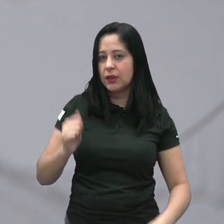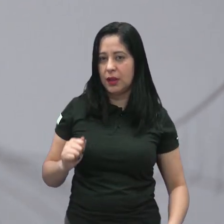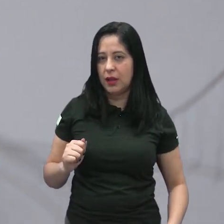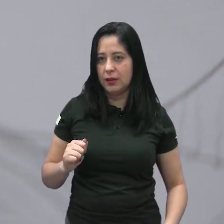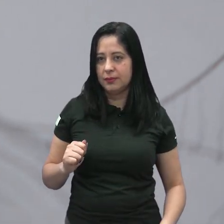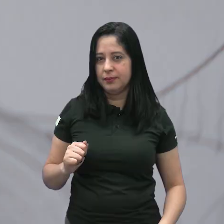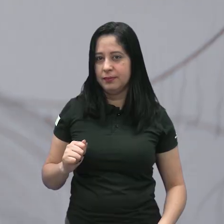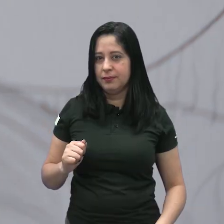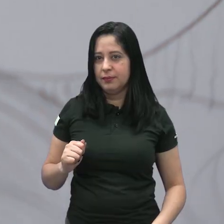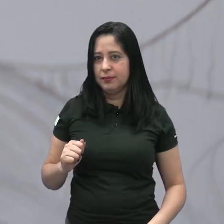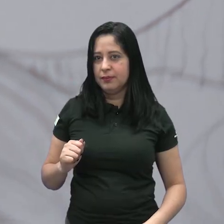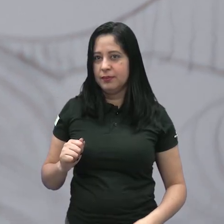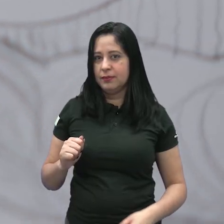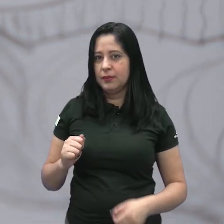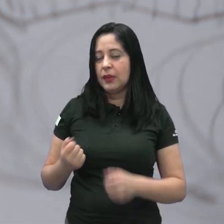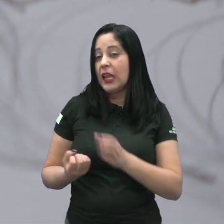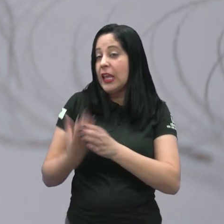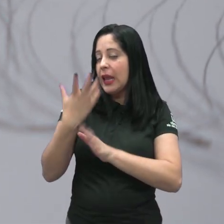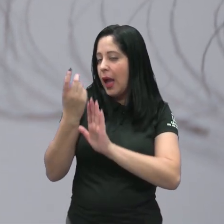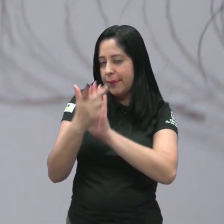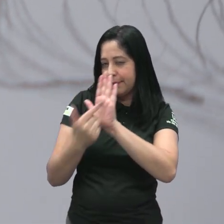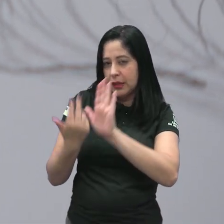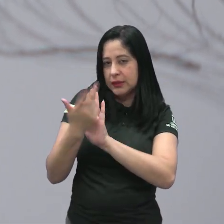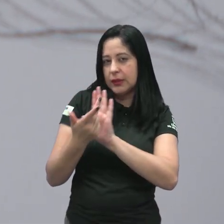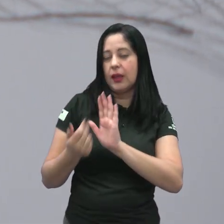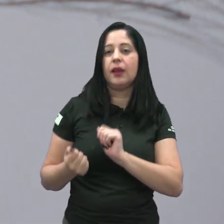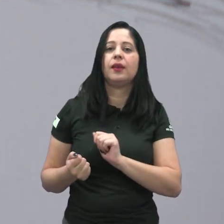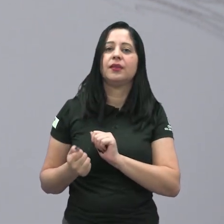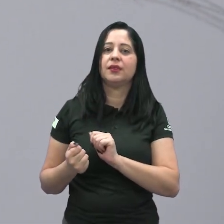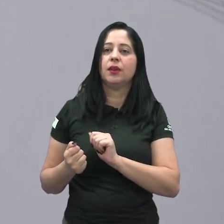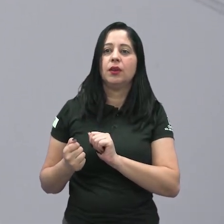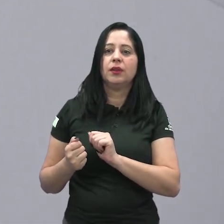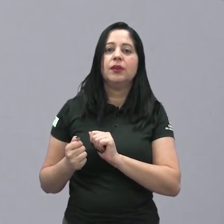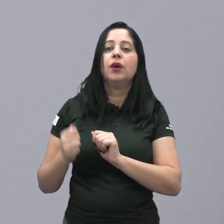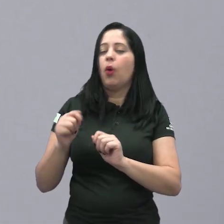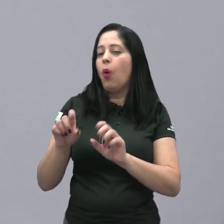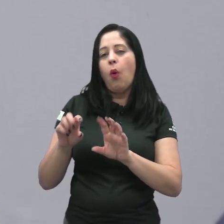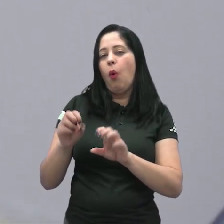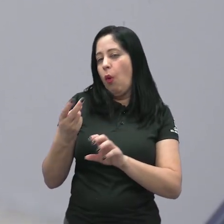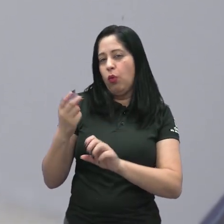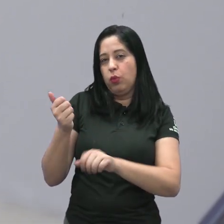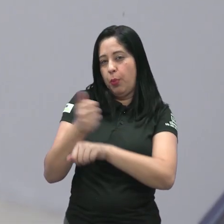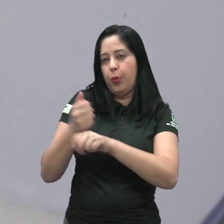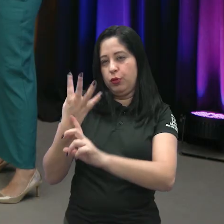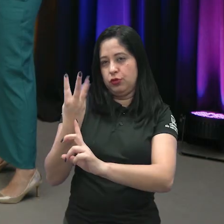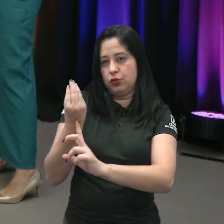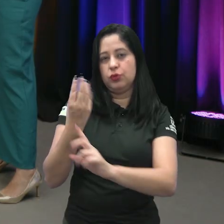você resolveu ir pra esse lado da caricatura? Ou como artista também, né?